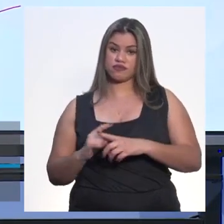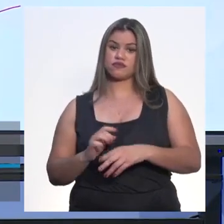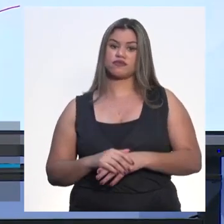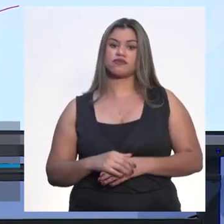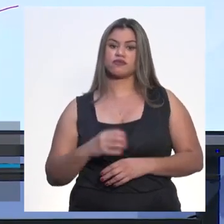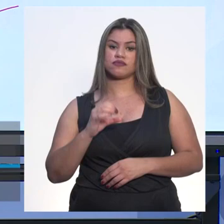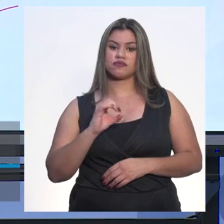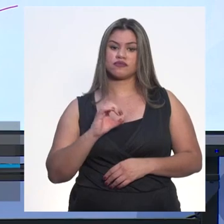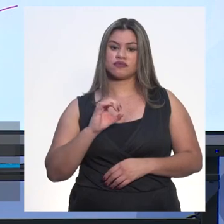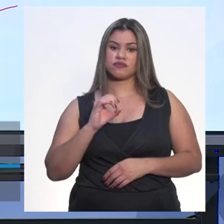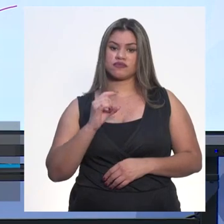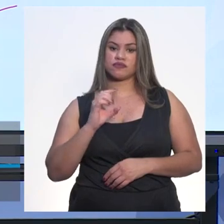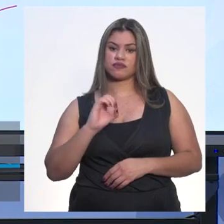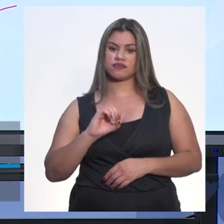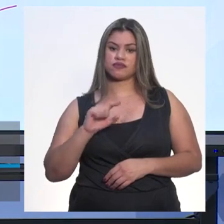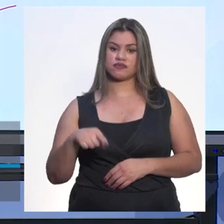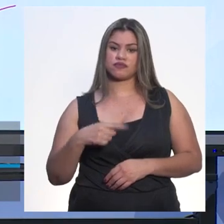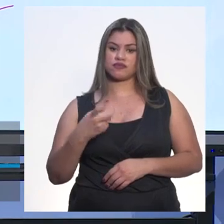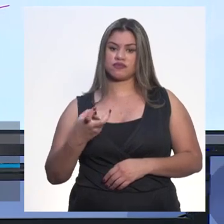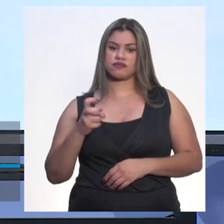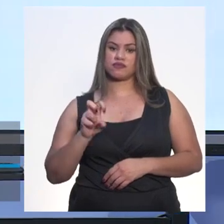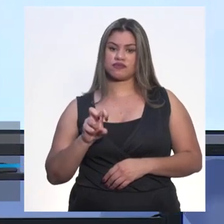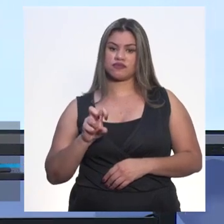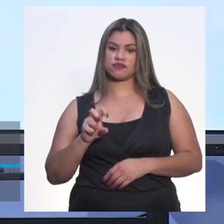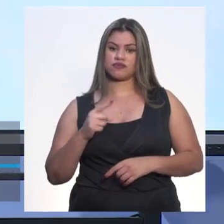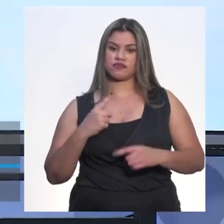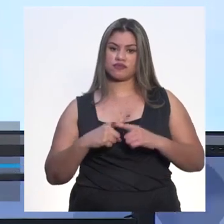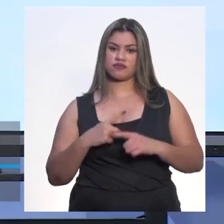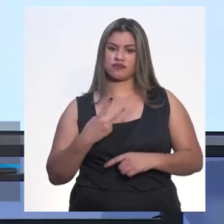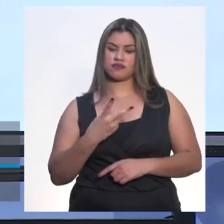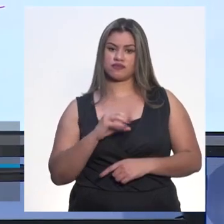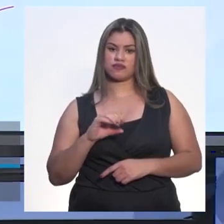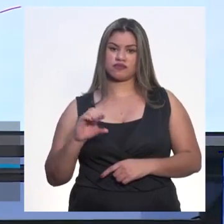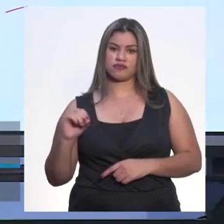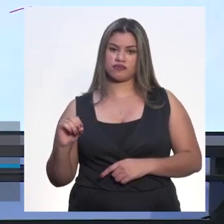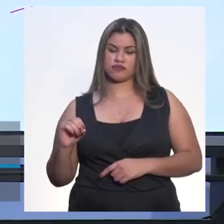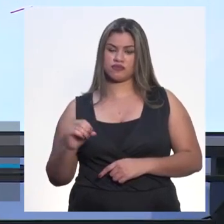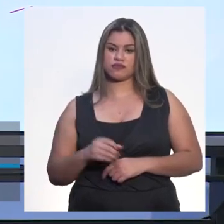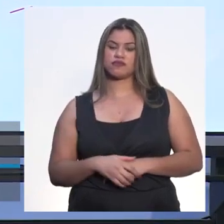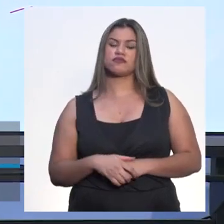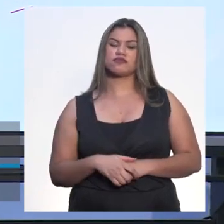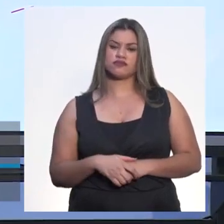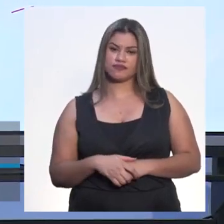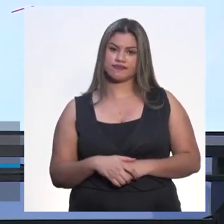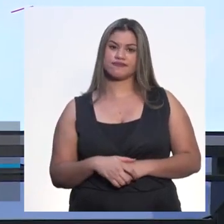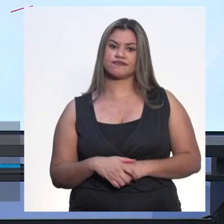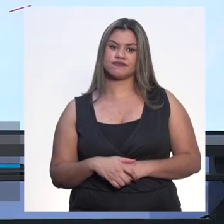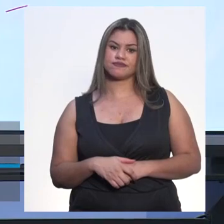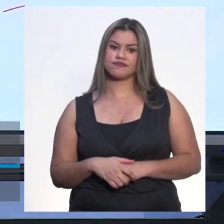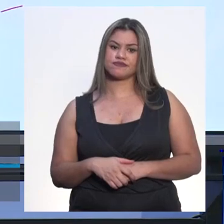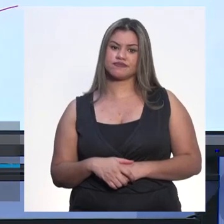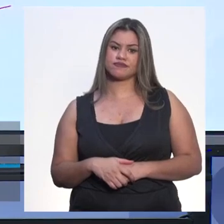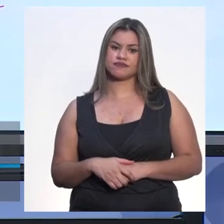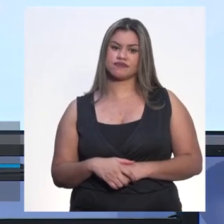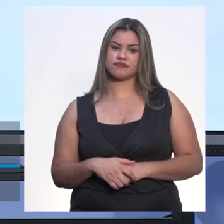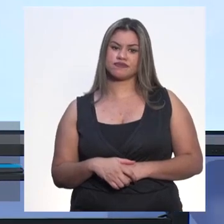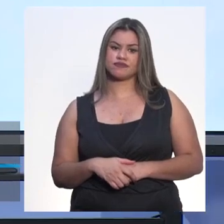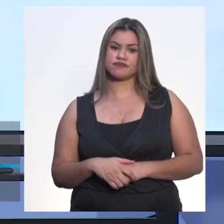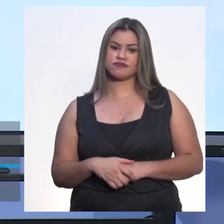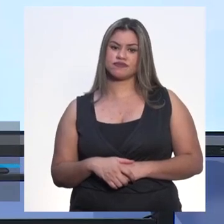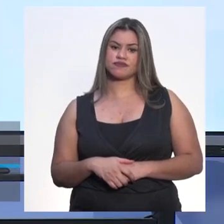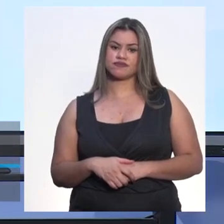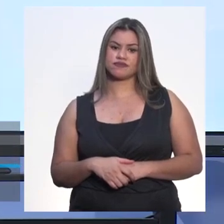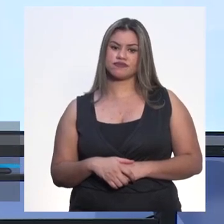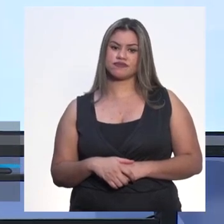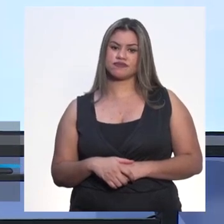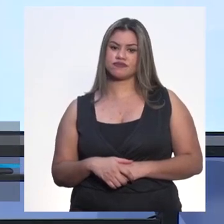0,15 ou 15 centésimos, ó. Já multiplico ele direto por 200. Quando eu faço essa